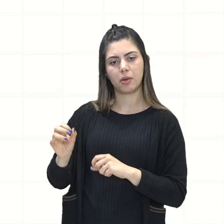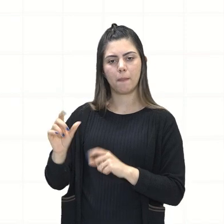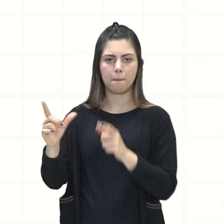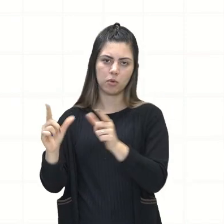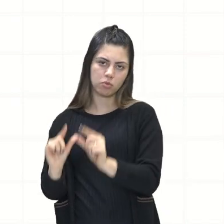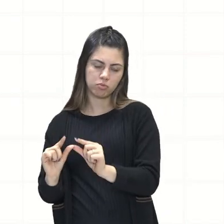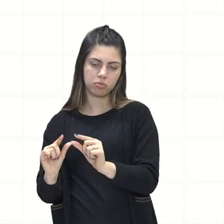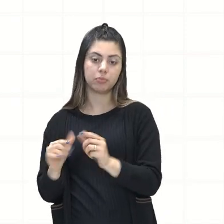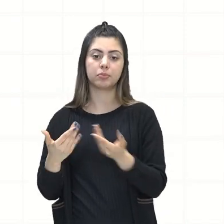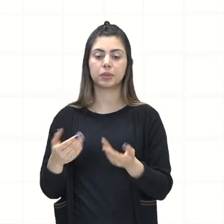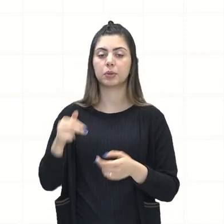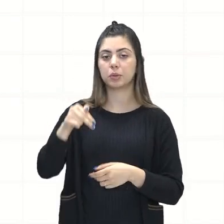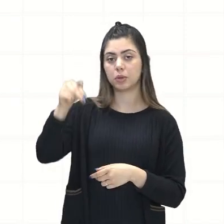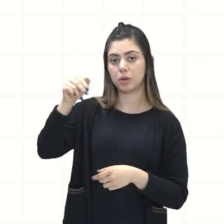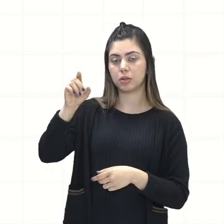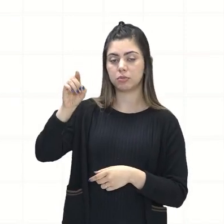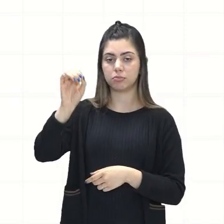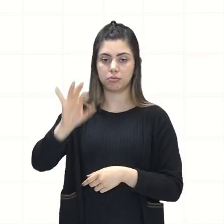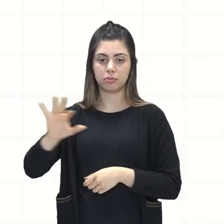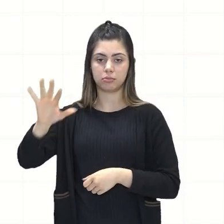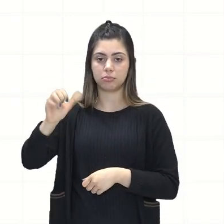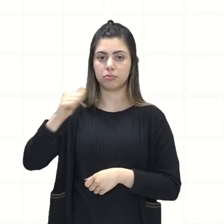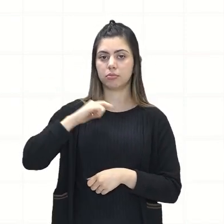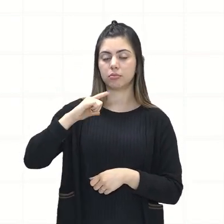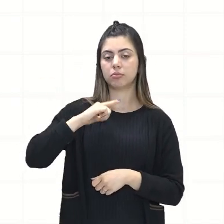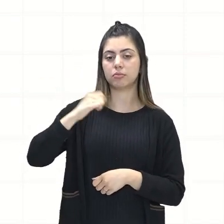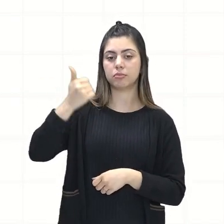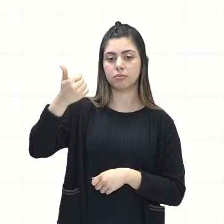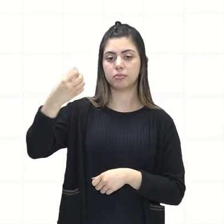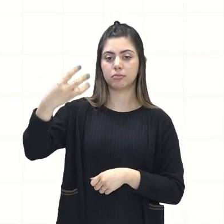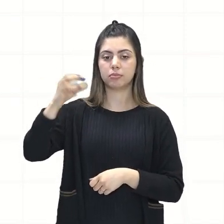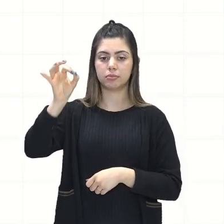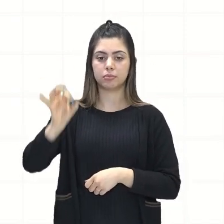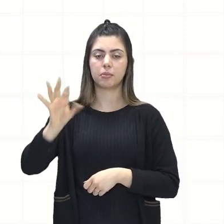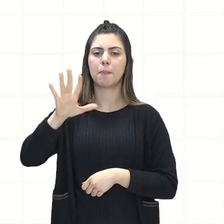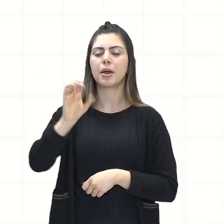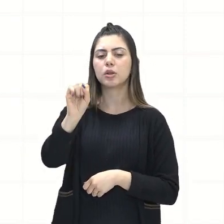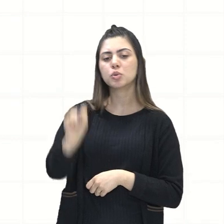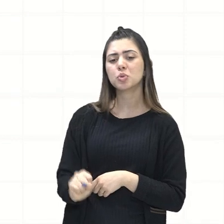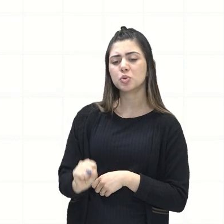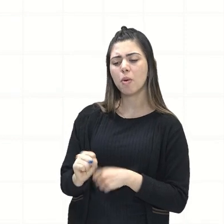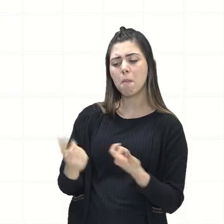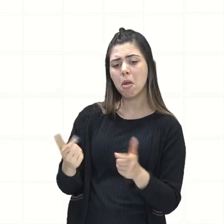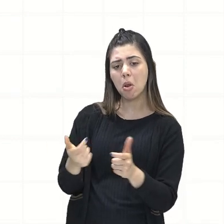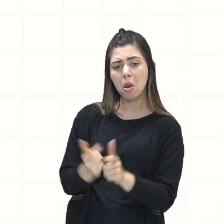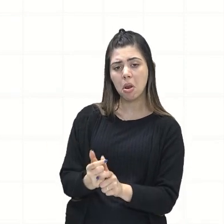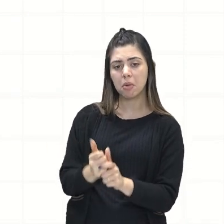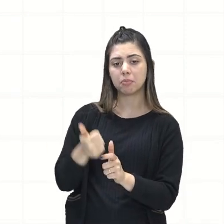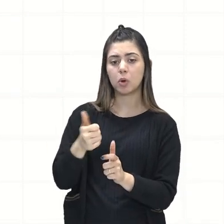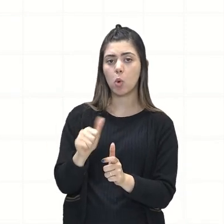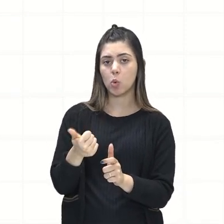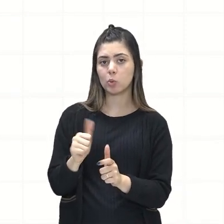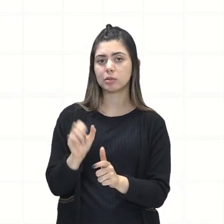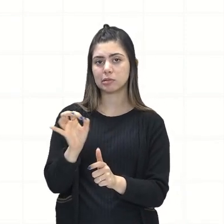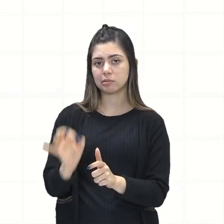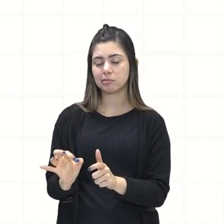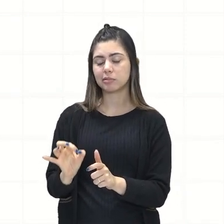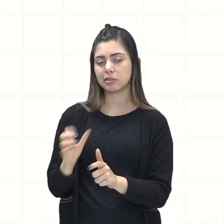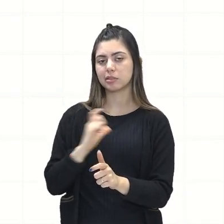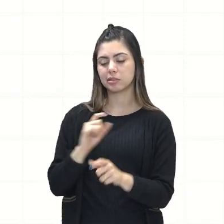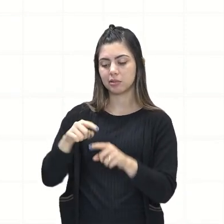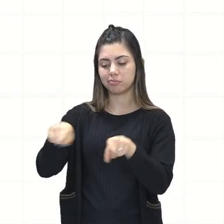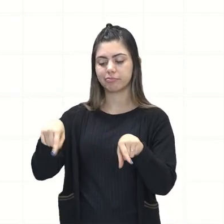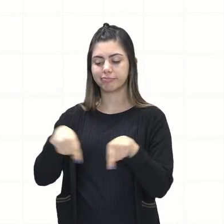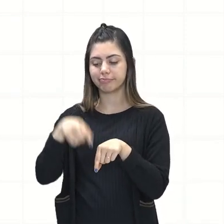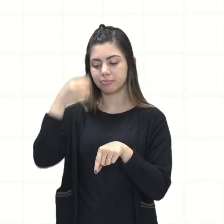Nordeste brasileiro tem em torno de 13%, e a região Sul tem a menor participação, né, na produção de boi,